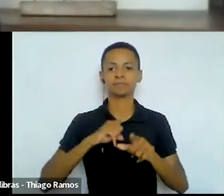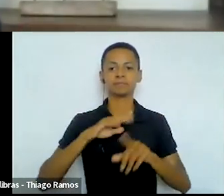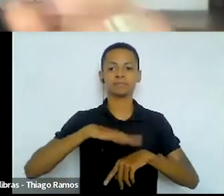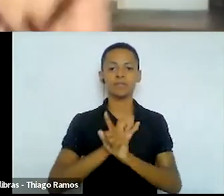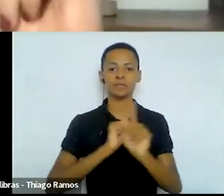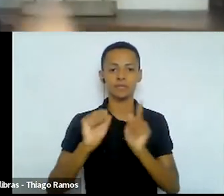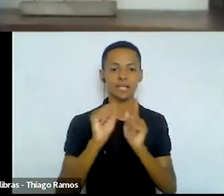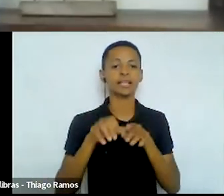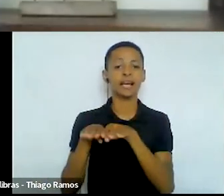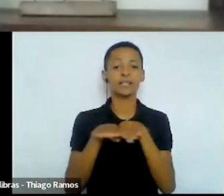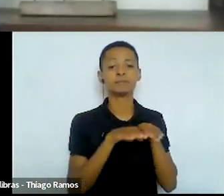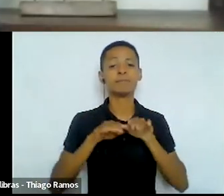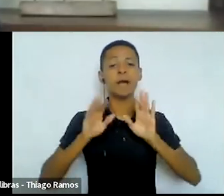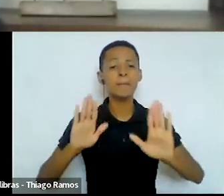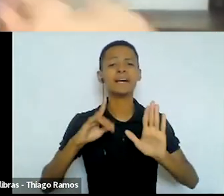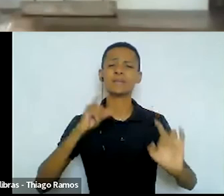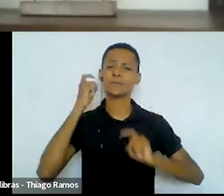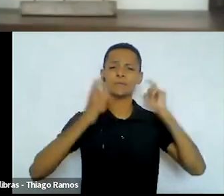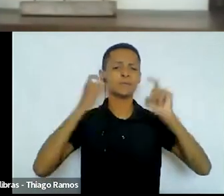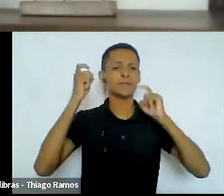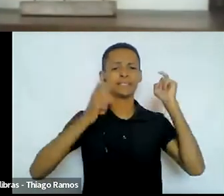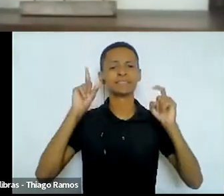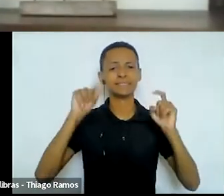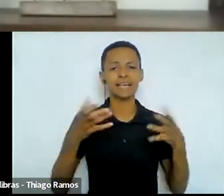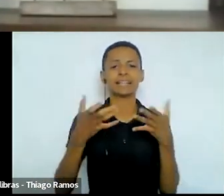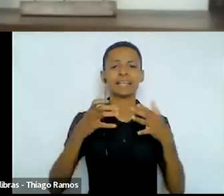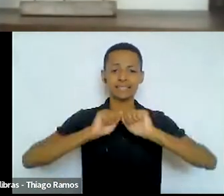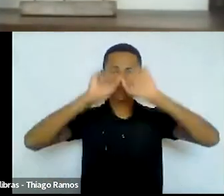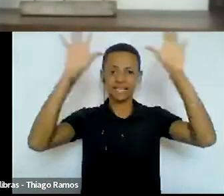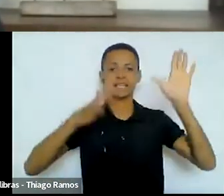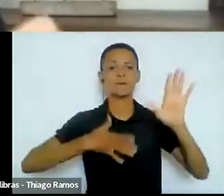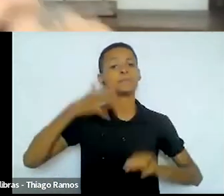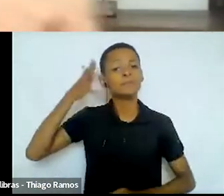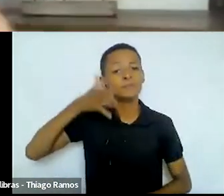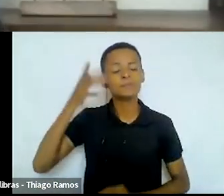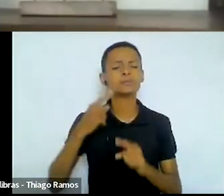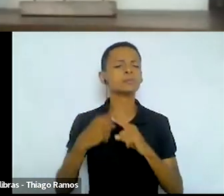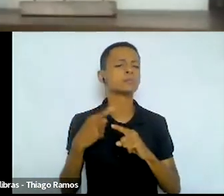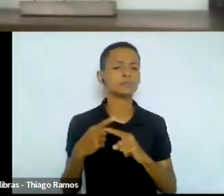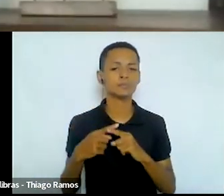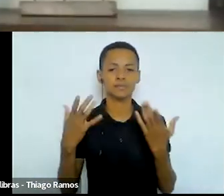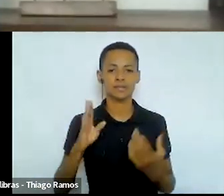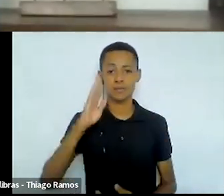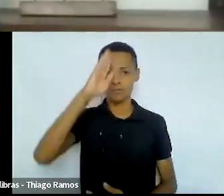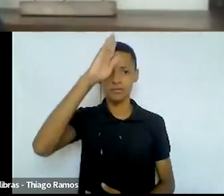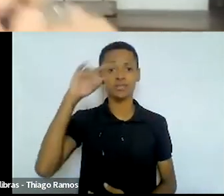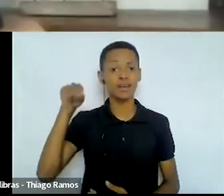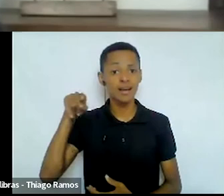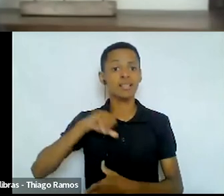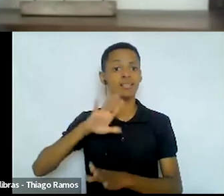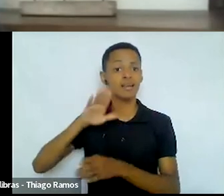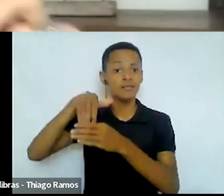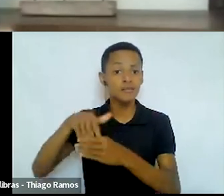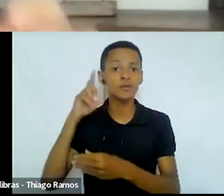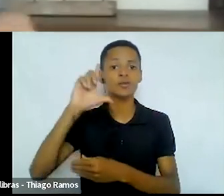igualitária, mas eu tenho uma preocupação muito grande e eu quero esclarecer a minha fala pelo seguinte: Bolsonaro foi eleito, então nós